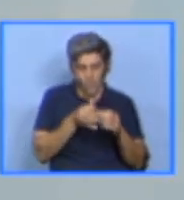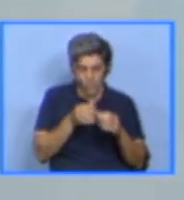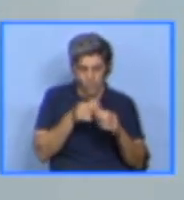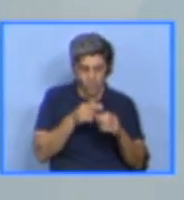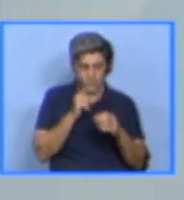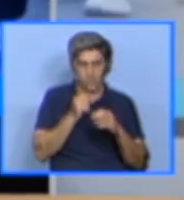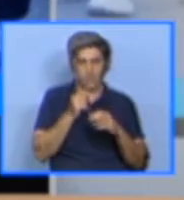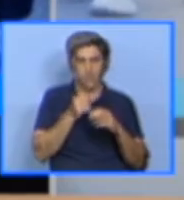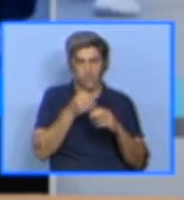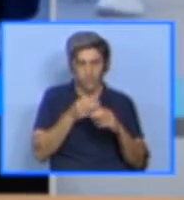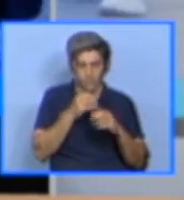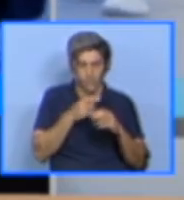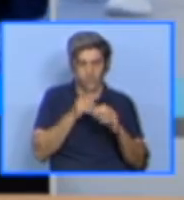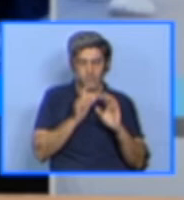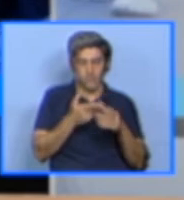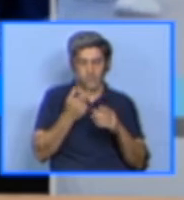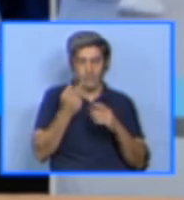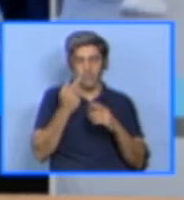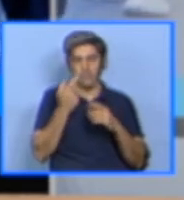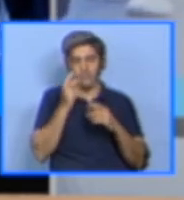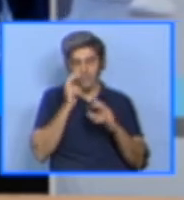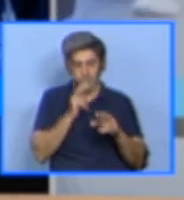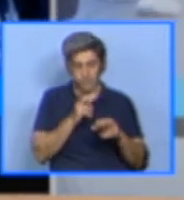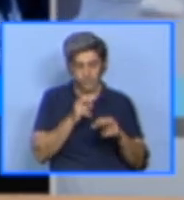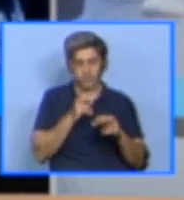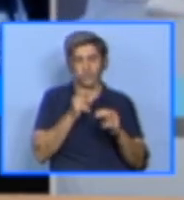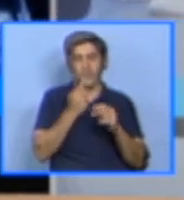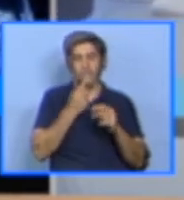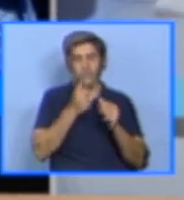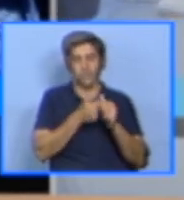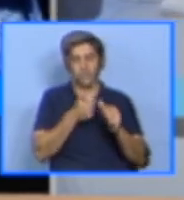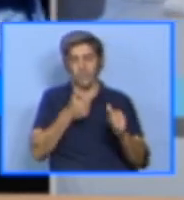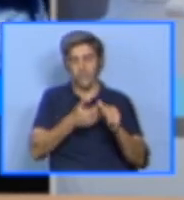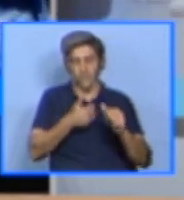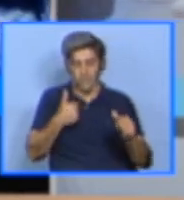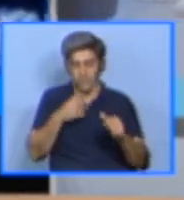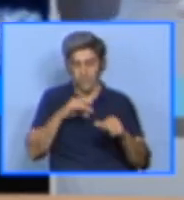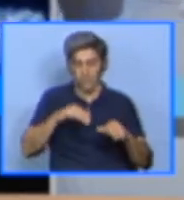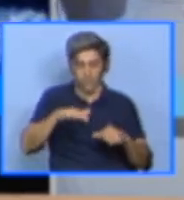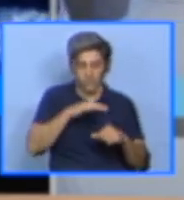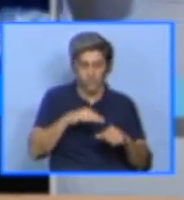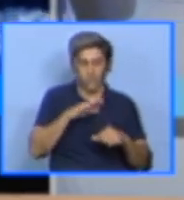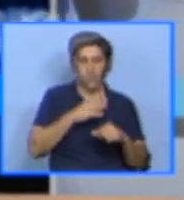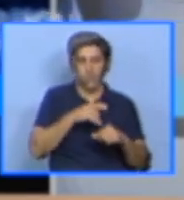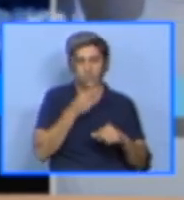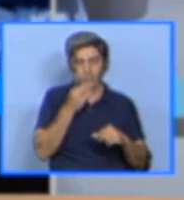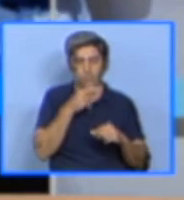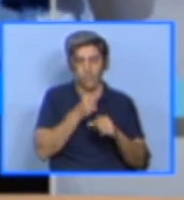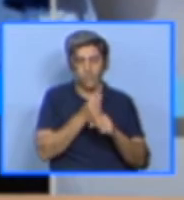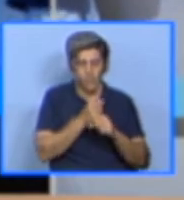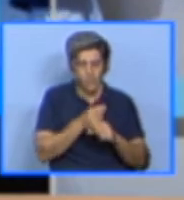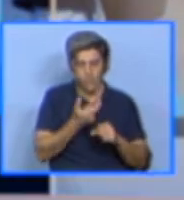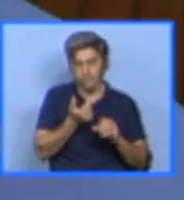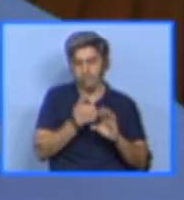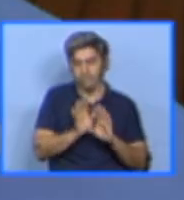é também uma minoria que é muitas vezes afastada dos locais, dos melhores dos trabalhos